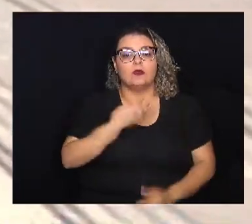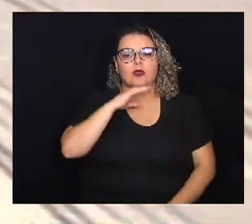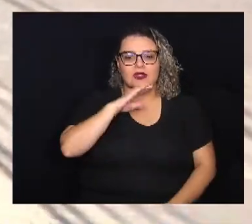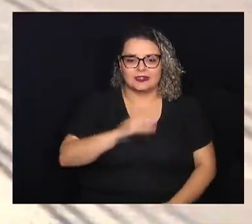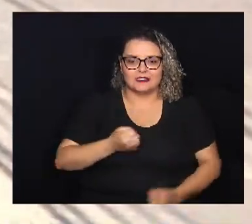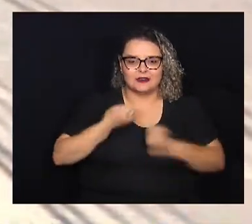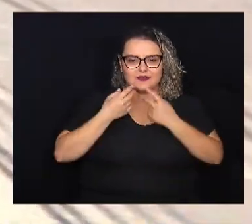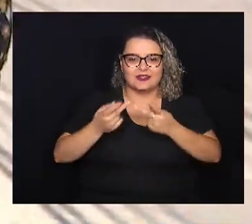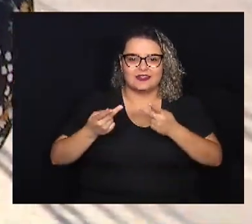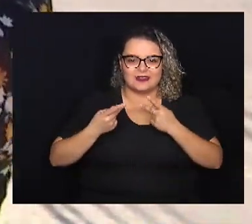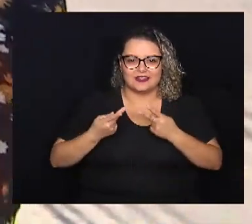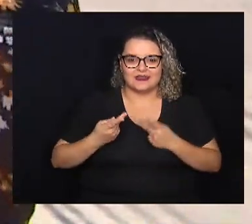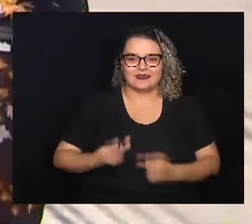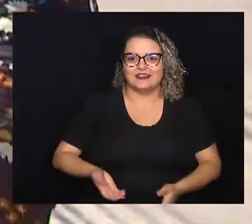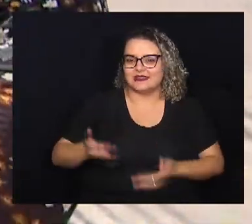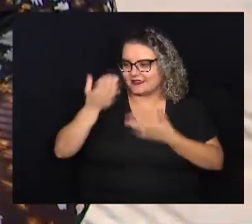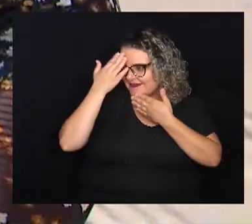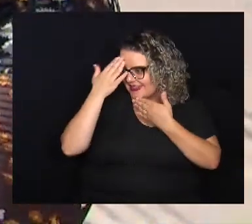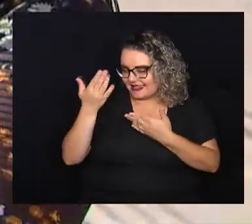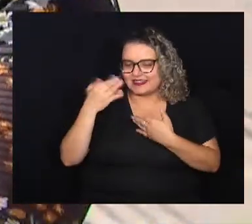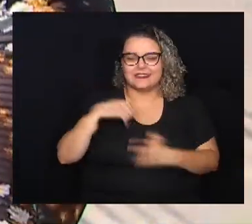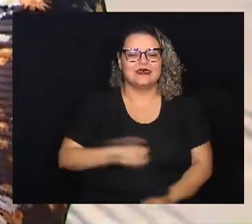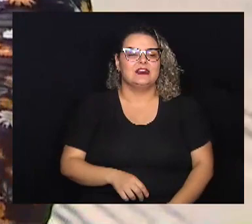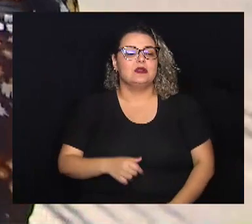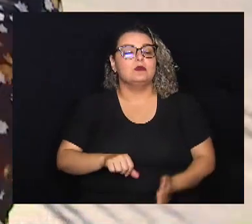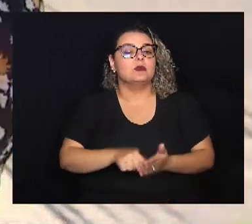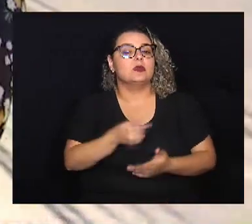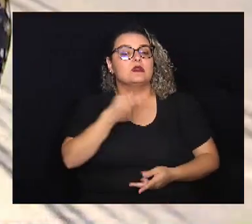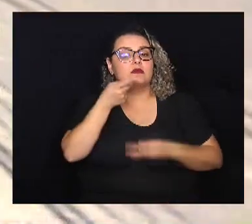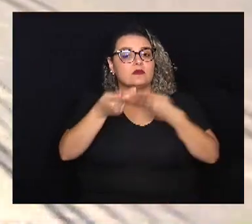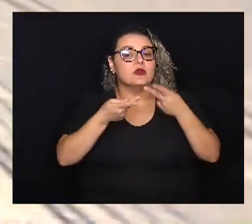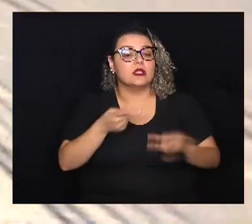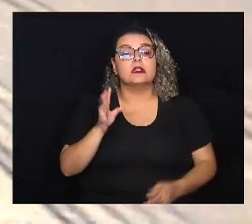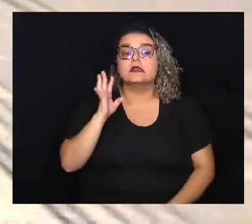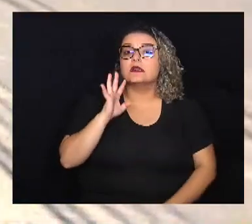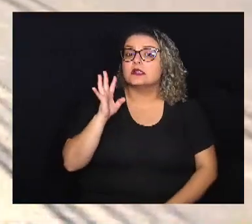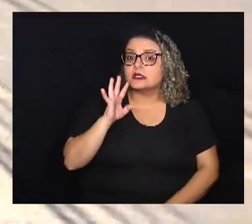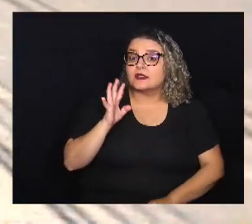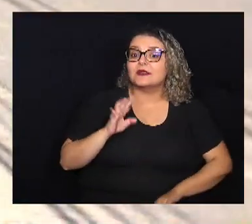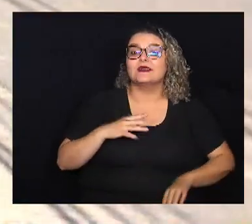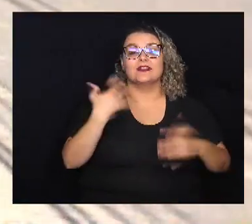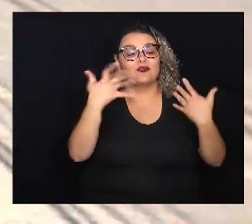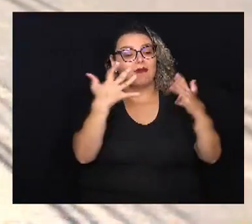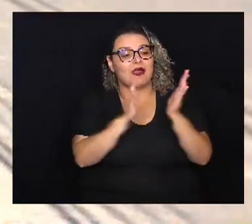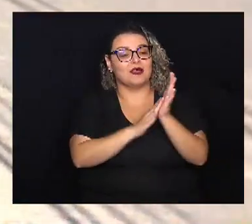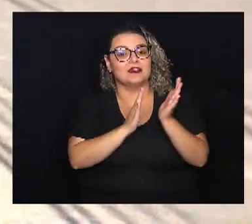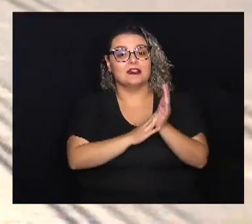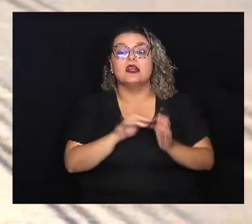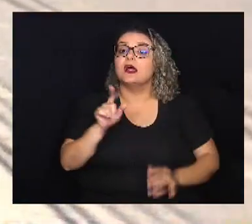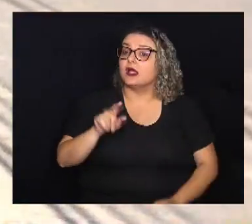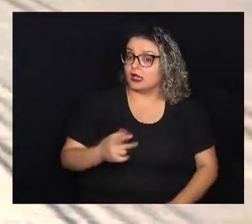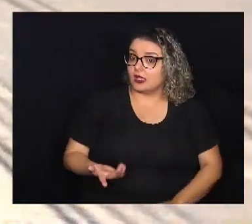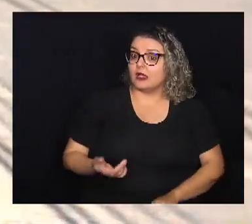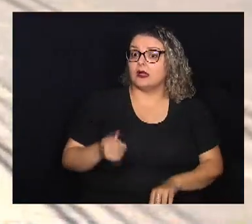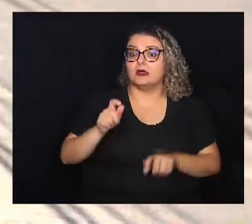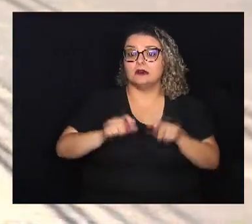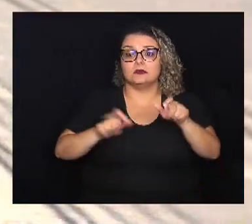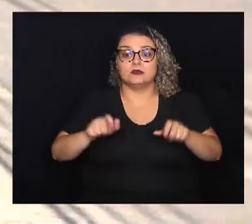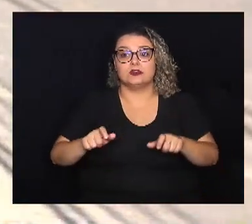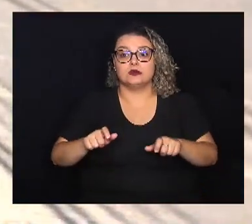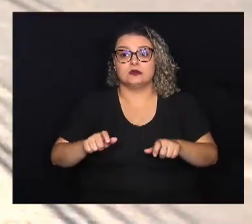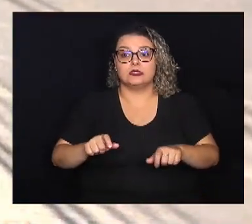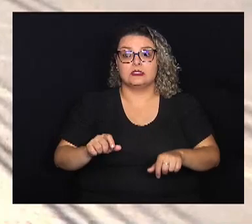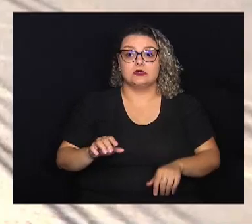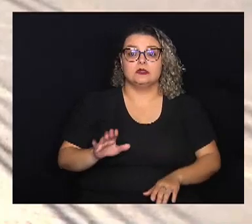seja bem-vinda. Primeiro, vamos falar dessa ação que tá bem legal, o pessoal tá elogiando a ação porque as pessoas são abordadas,